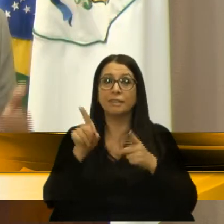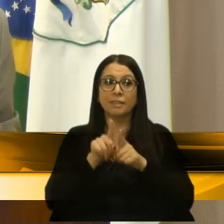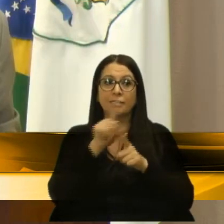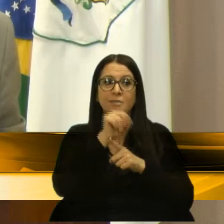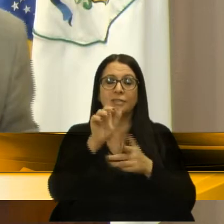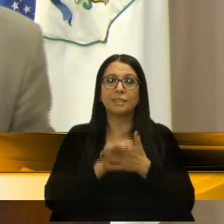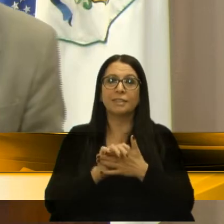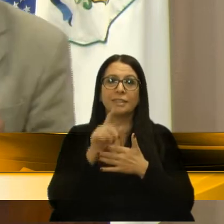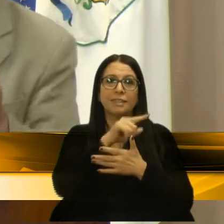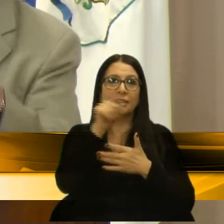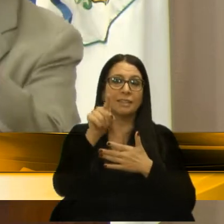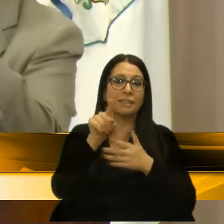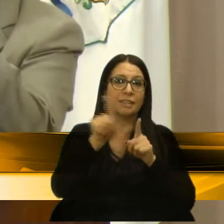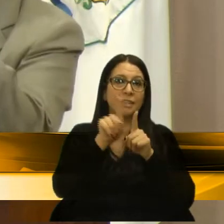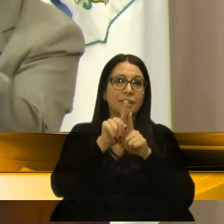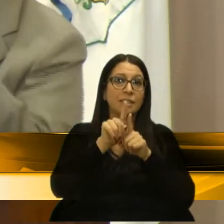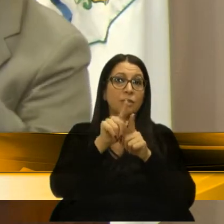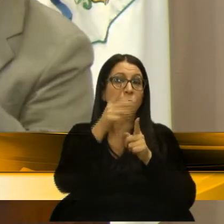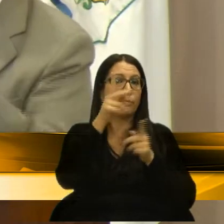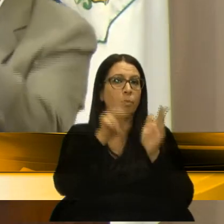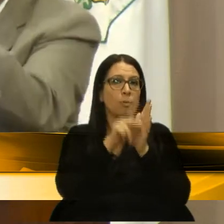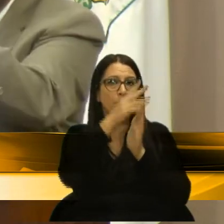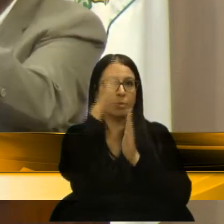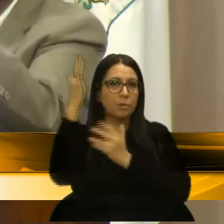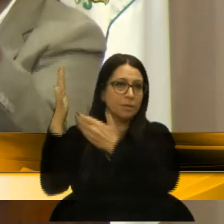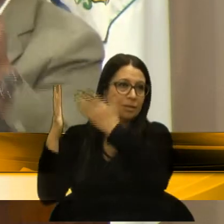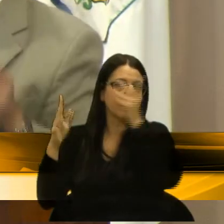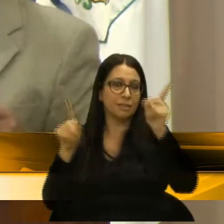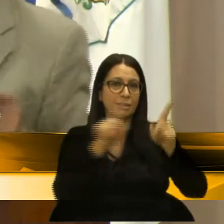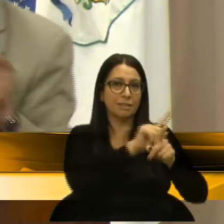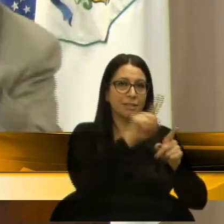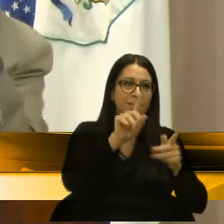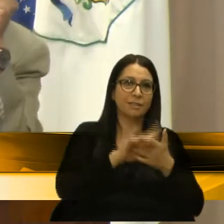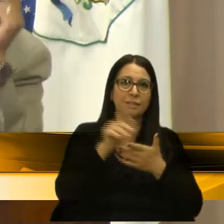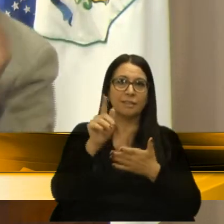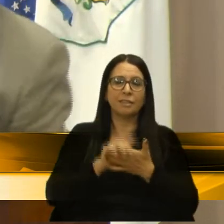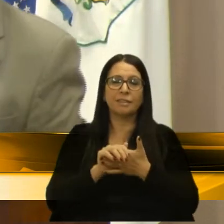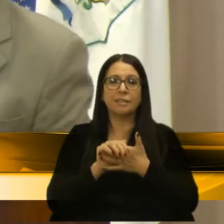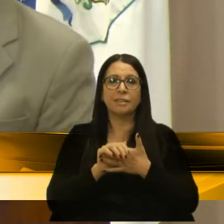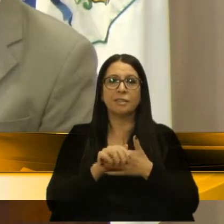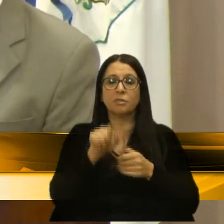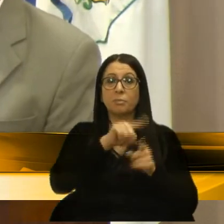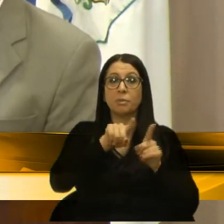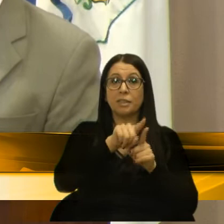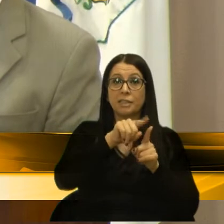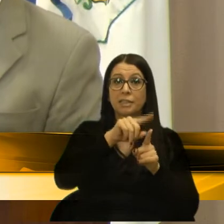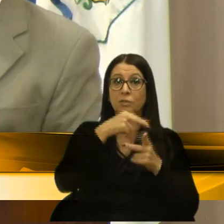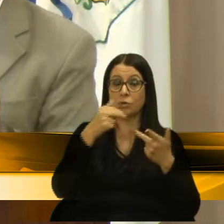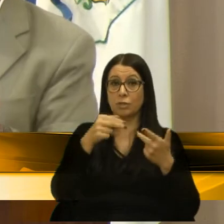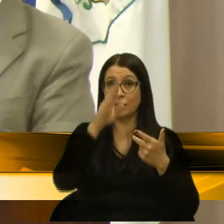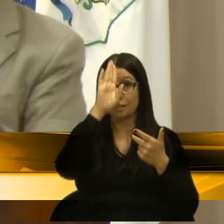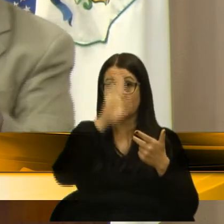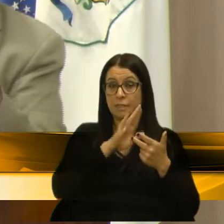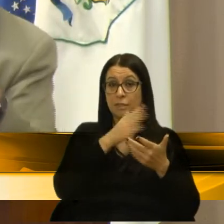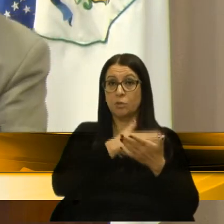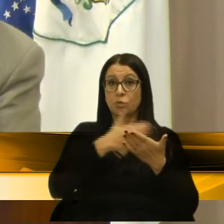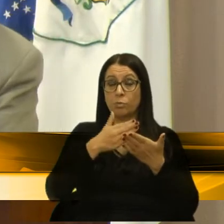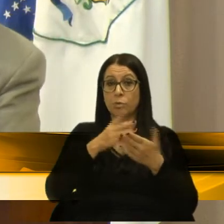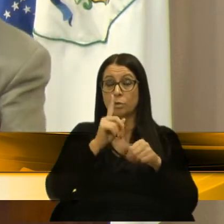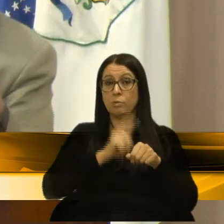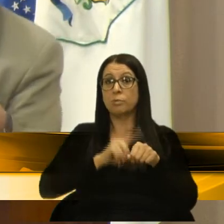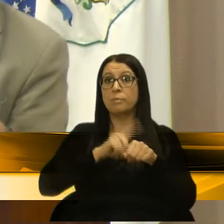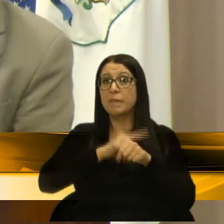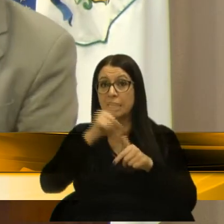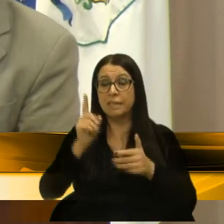também através dos fenômenos naturais. O que aconteceu em Galópolis, por exemplo, isso não é de graça. A partir do momento